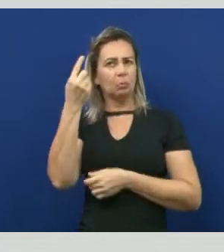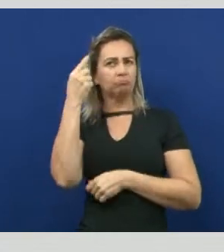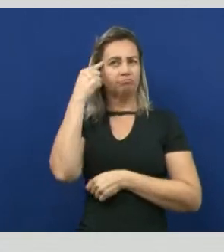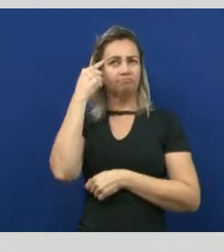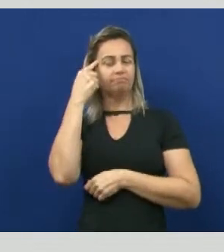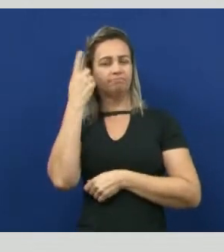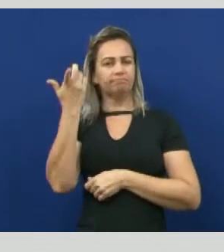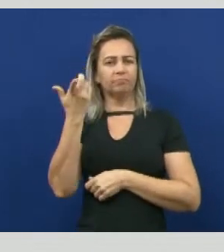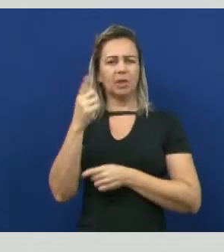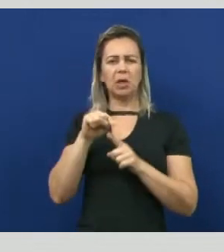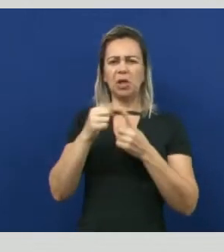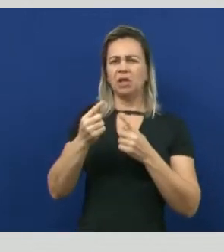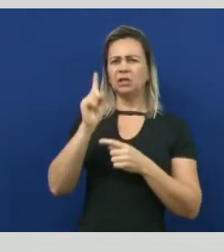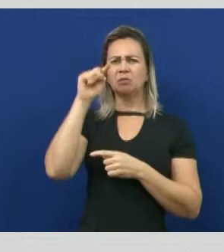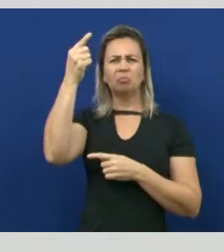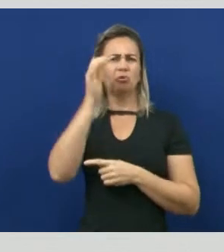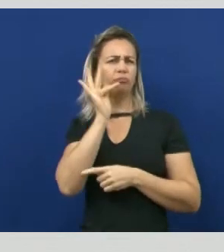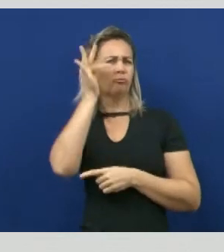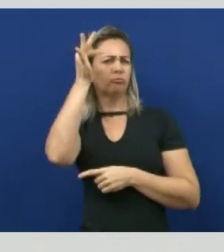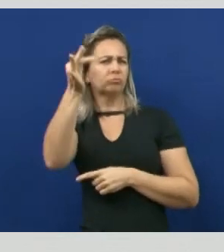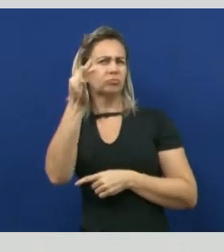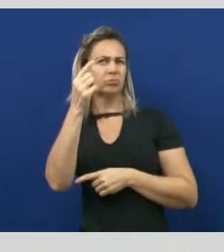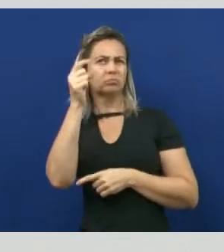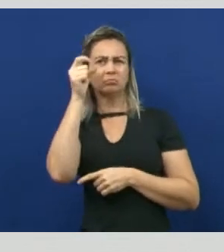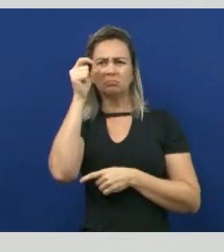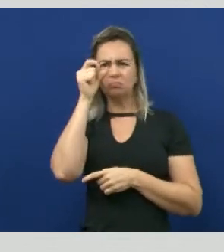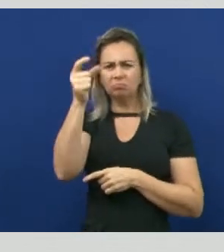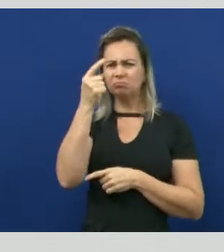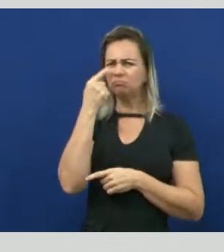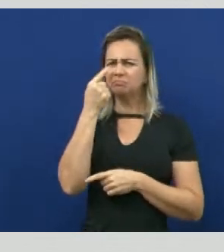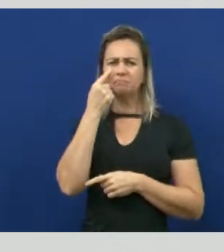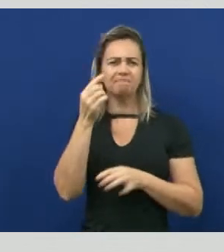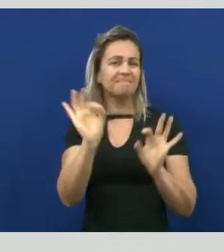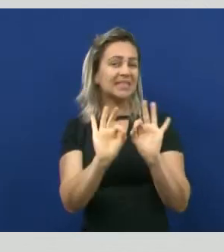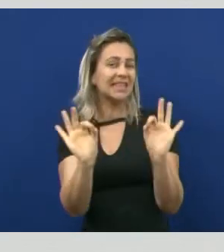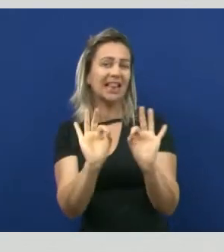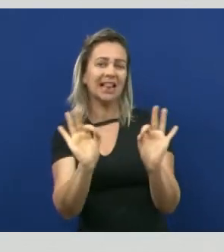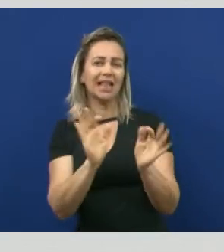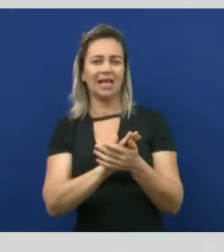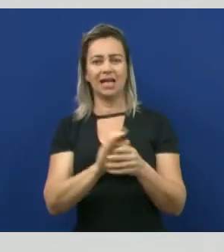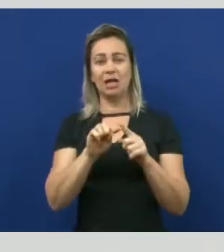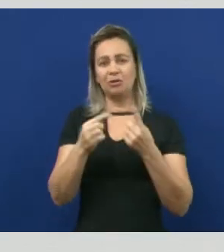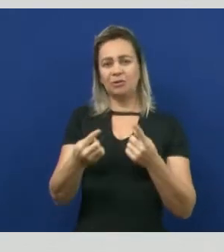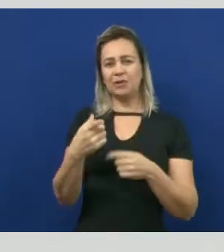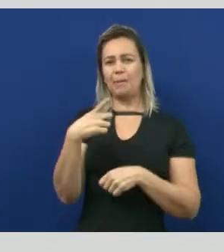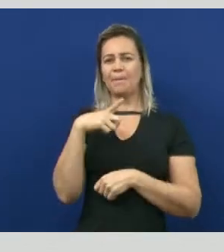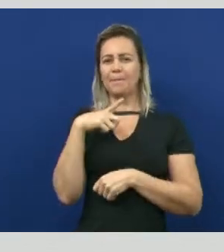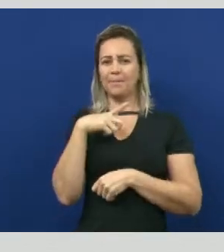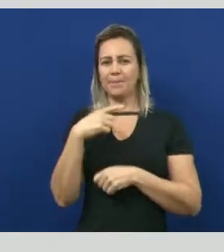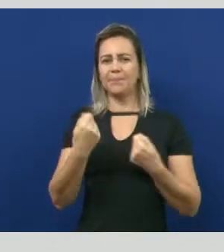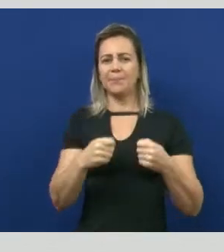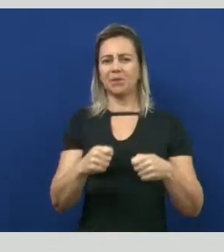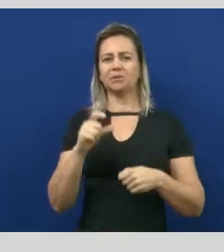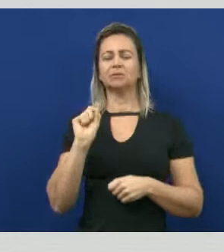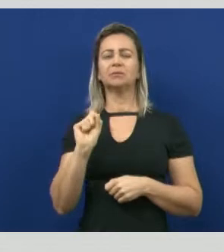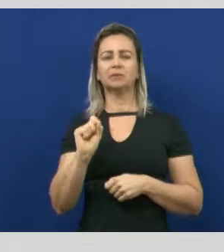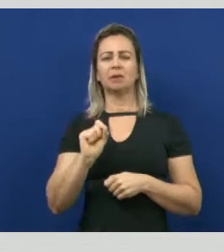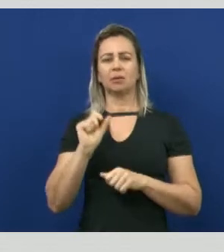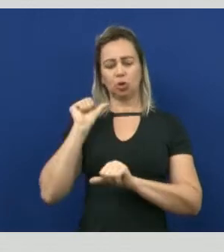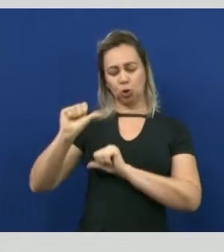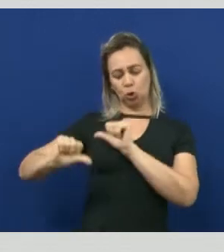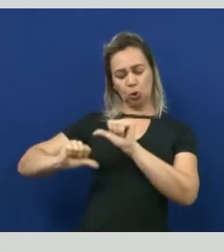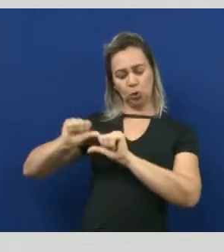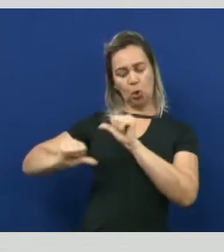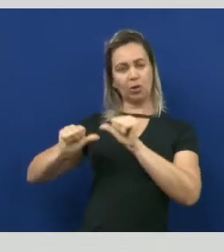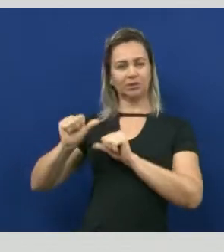não seja mais suficiente para que você compreenda melhor as imagens. E você precisa o quê? Trocar a lente. Então,